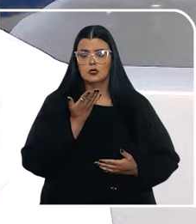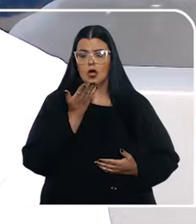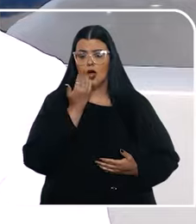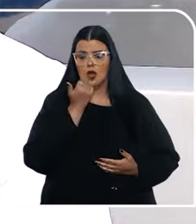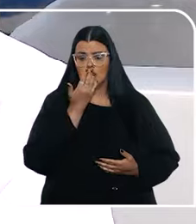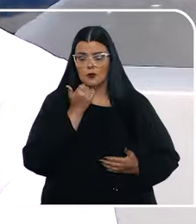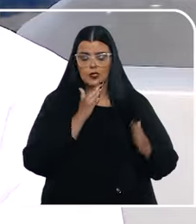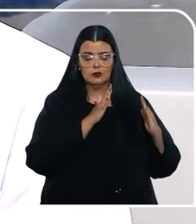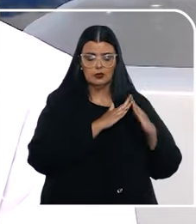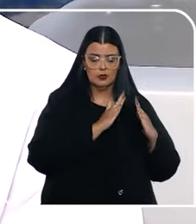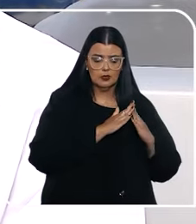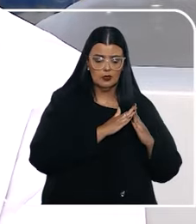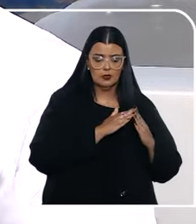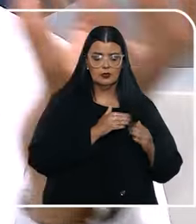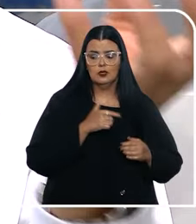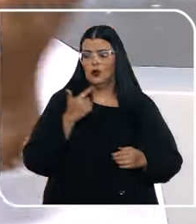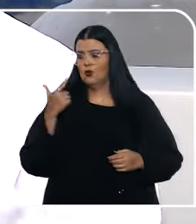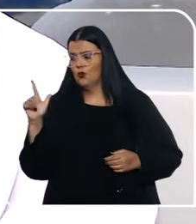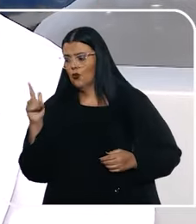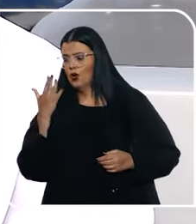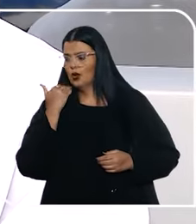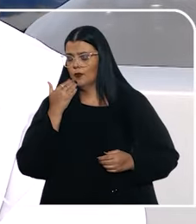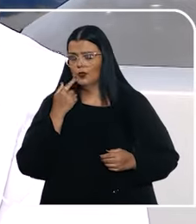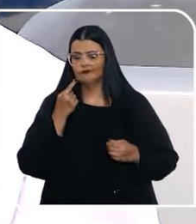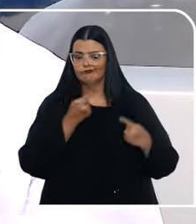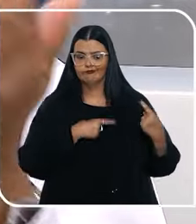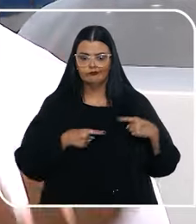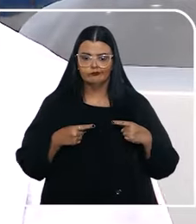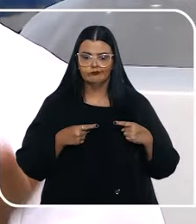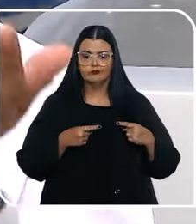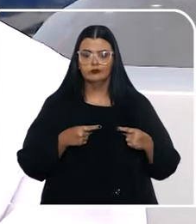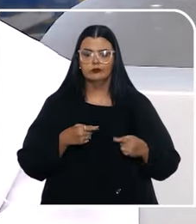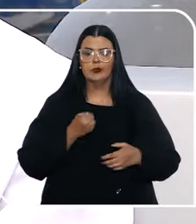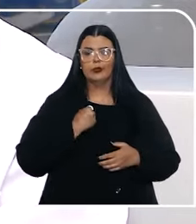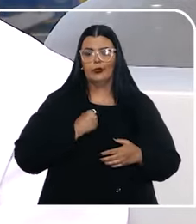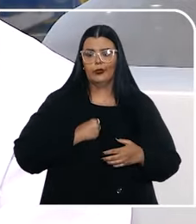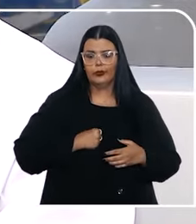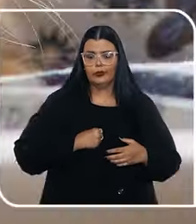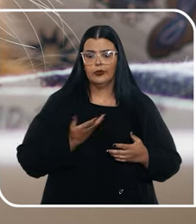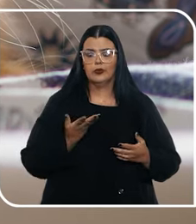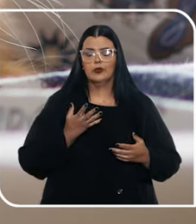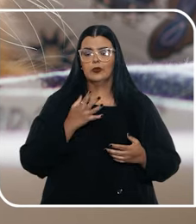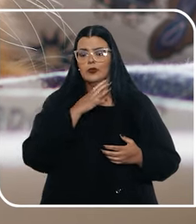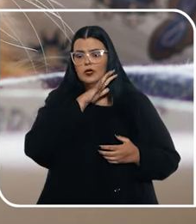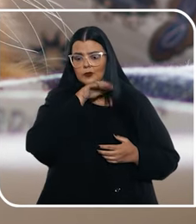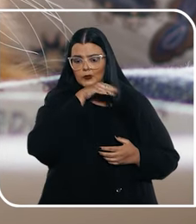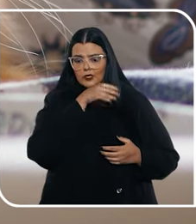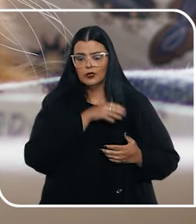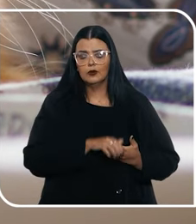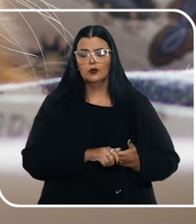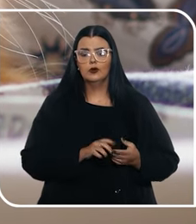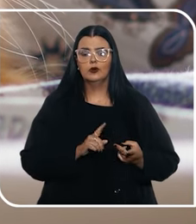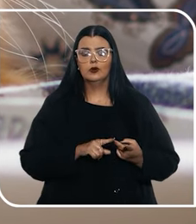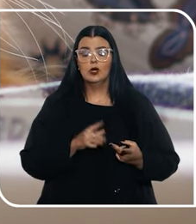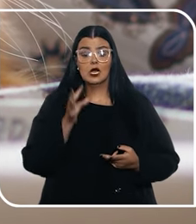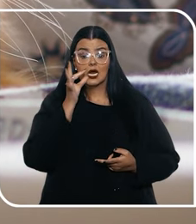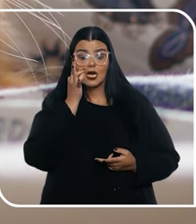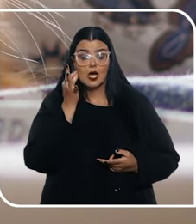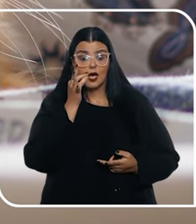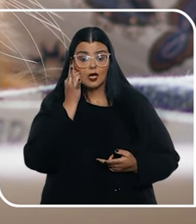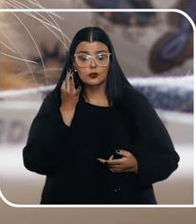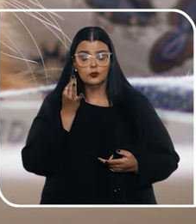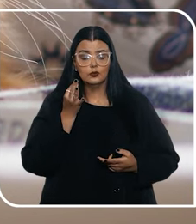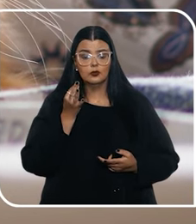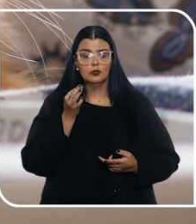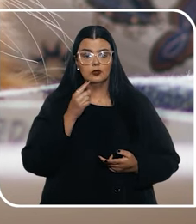casa, outro alimento na outra casa, se não houver diálogo, o cão pode viver com diarreia. Os gatos, que normalmente são